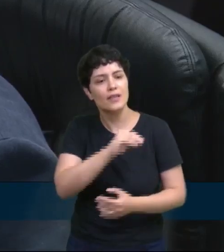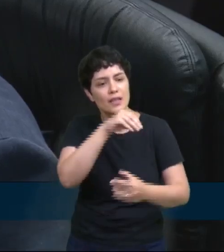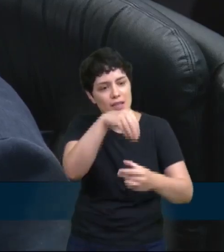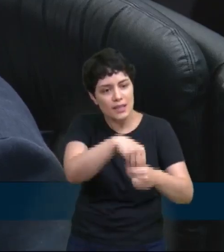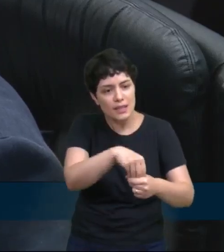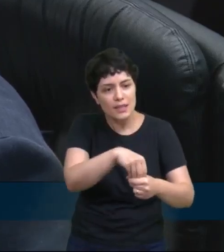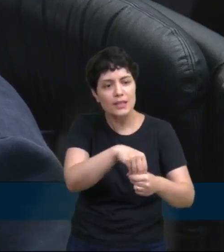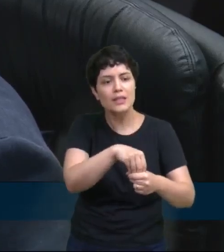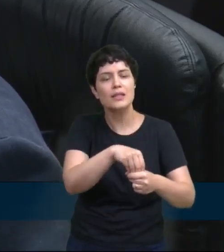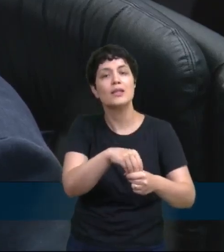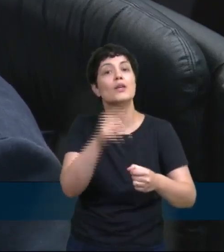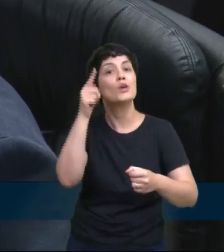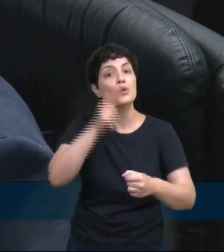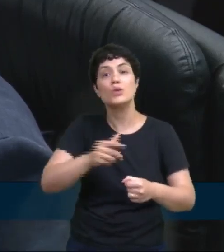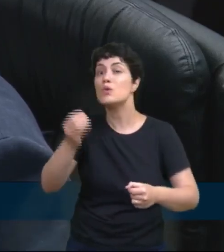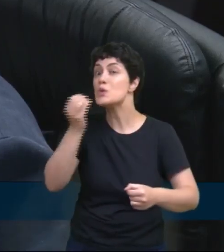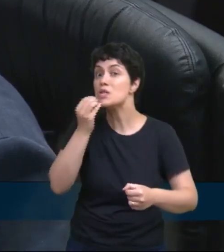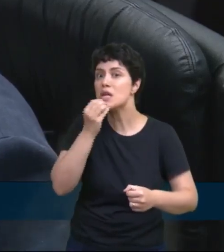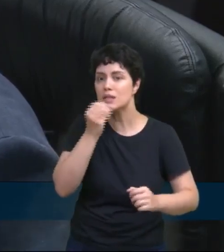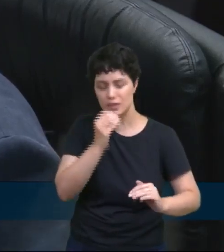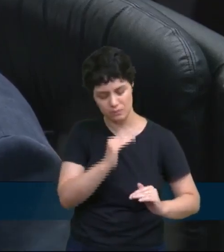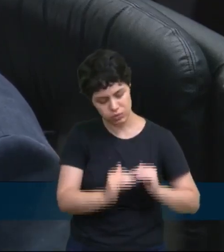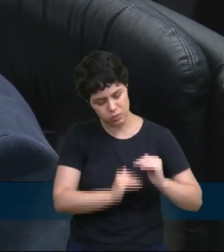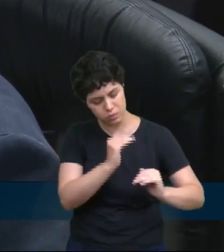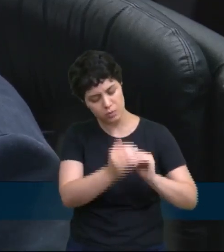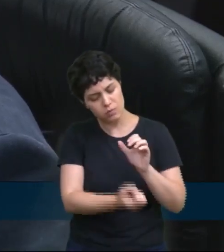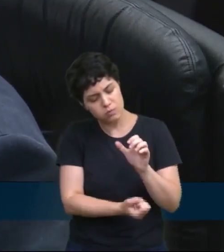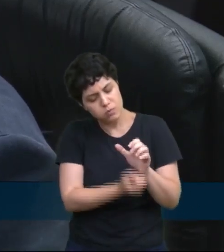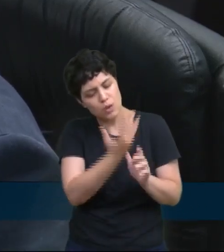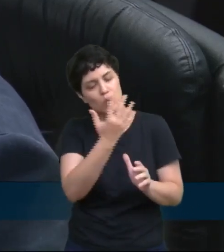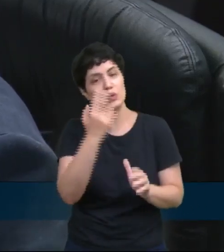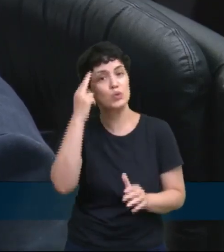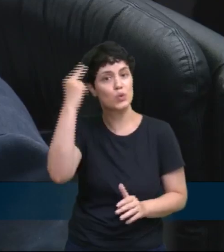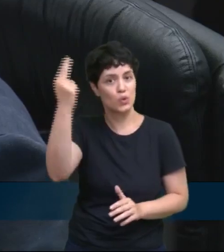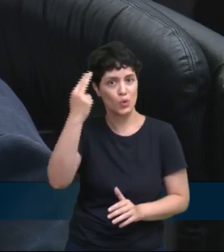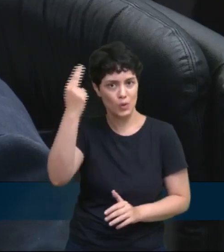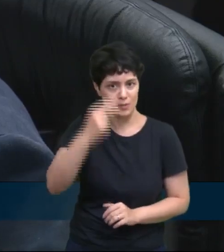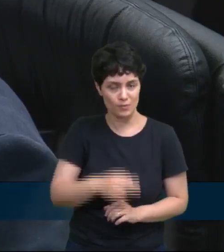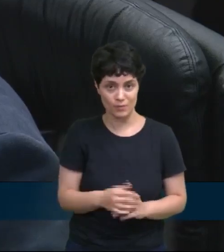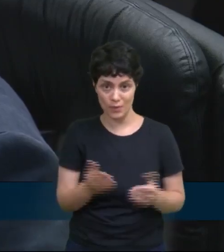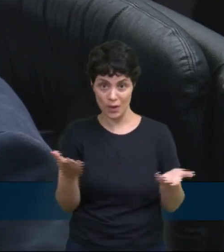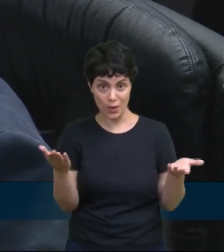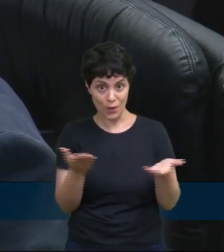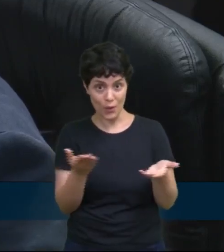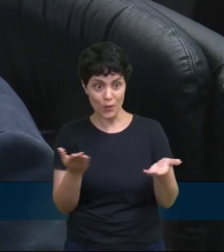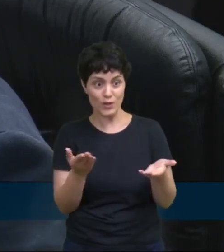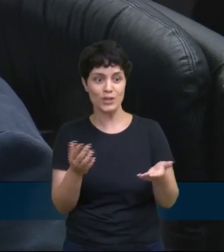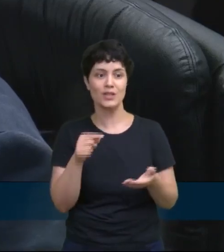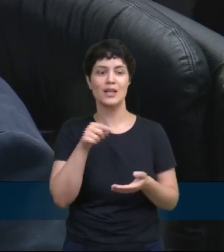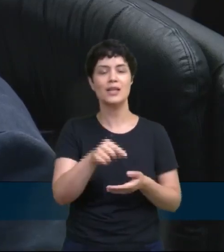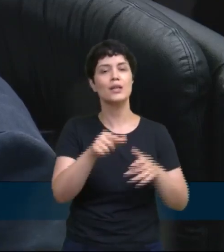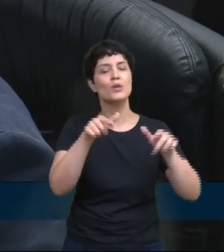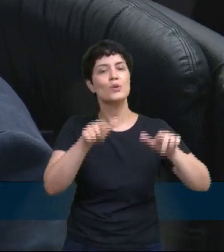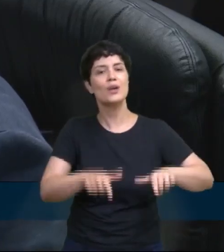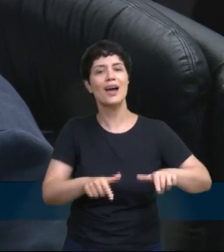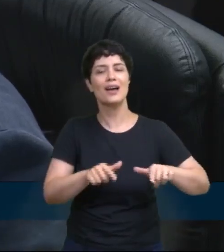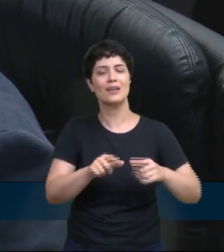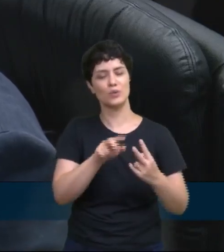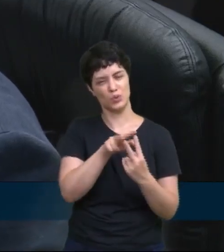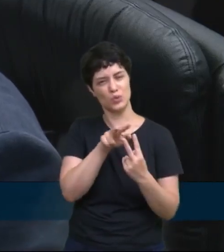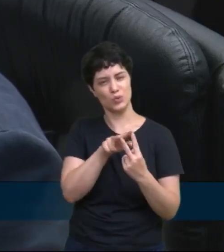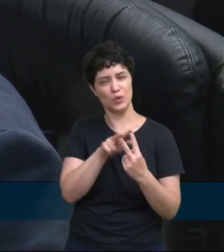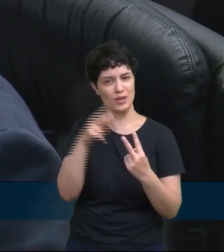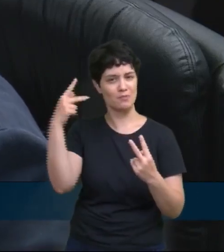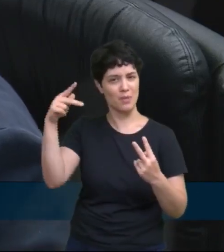sonhos florescerem. Hoje, o Guarituba, o Jardim Holandês, não é conhecido apenas como